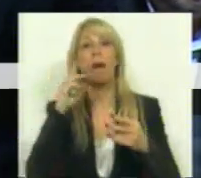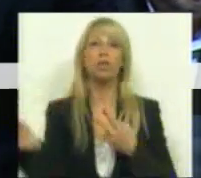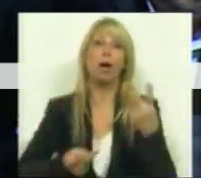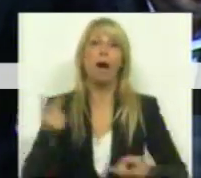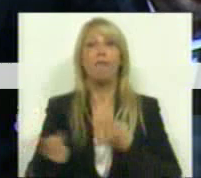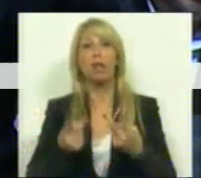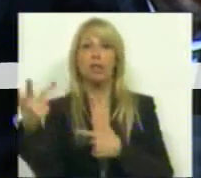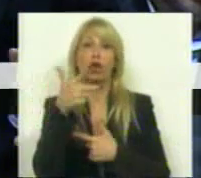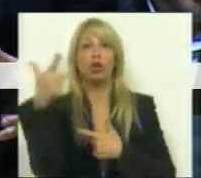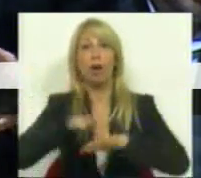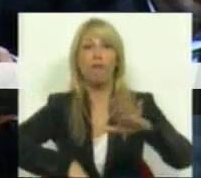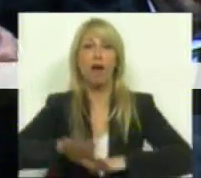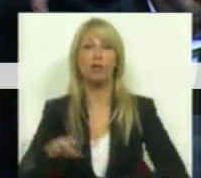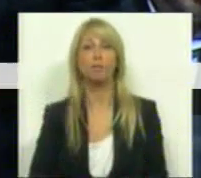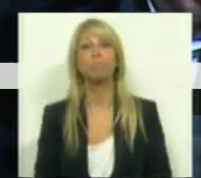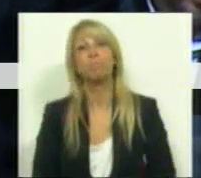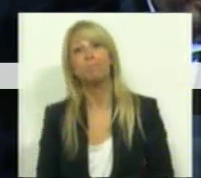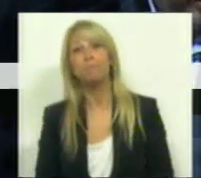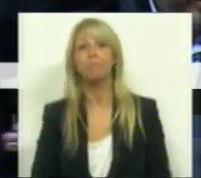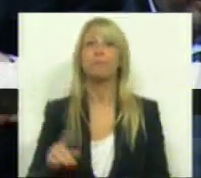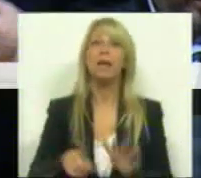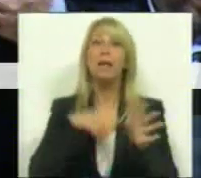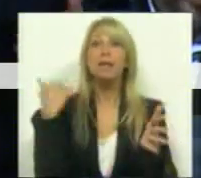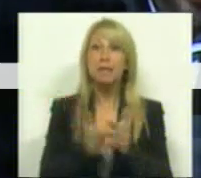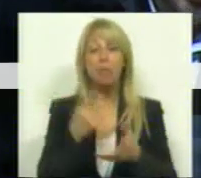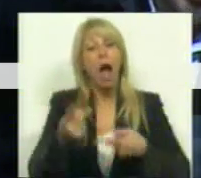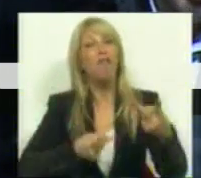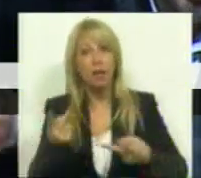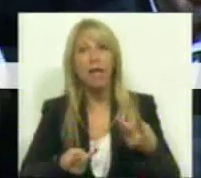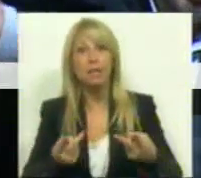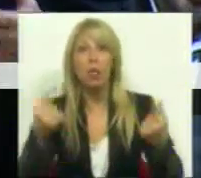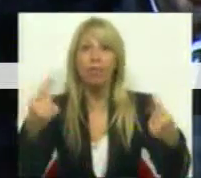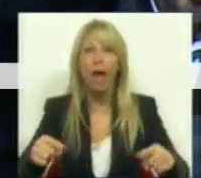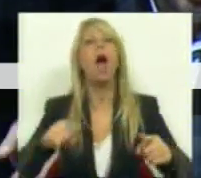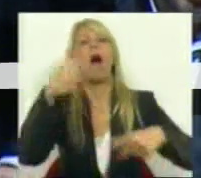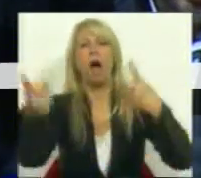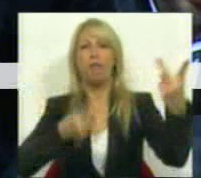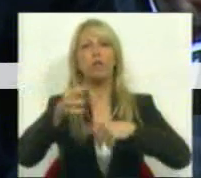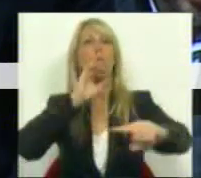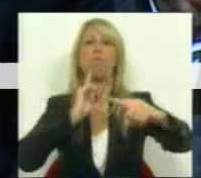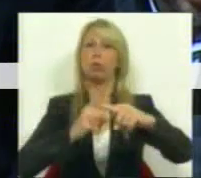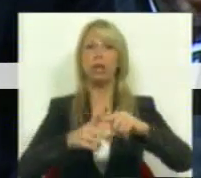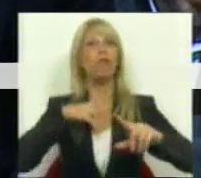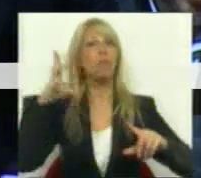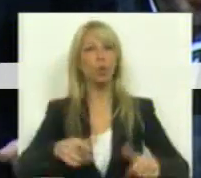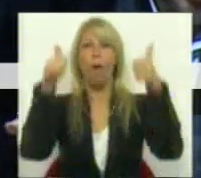avaliação feita pela Troika. Sempre que há uma avaliação, a avaliação é positiva, Portugal vai no bom